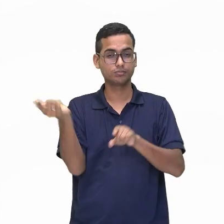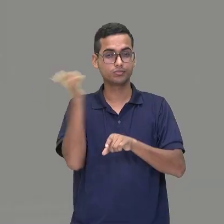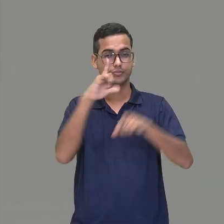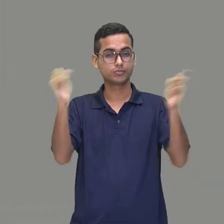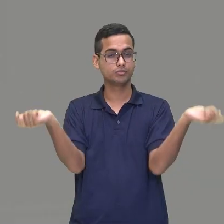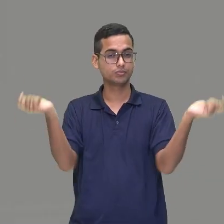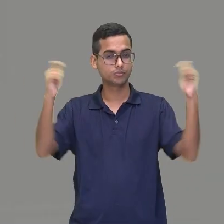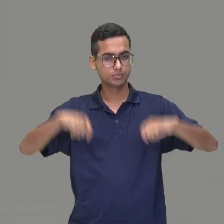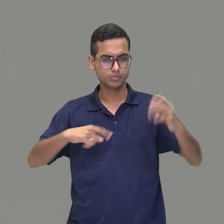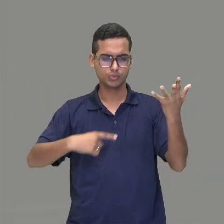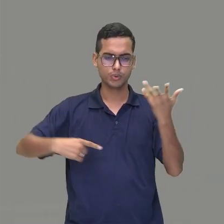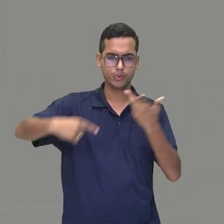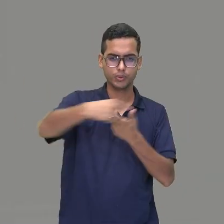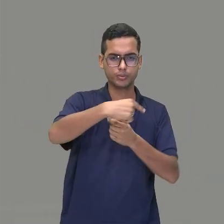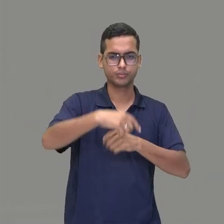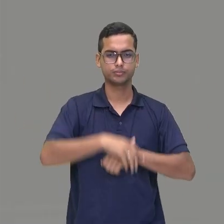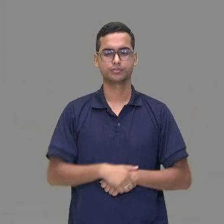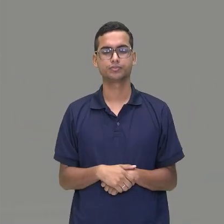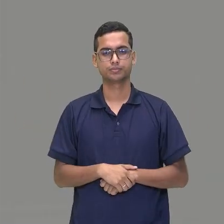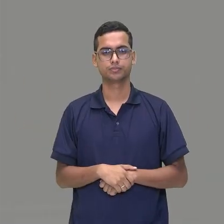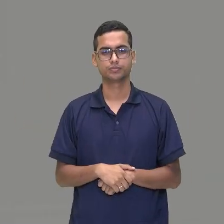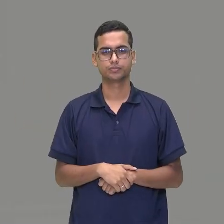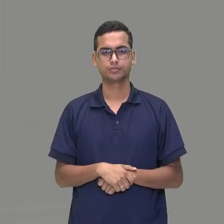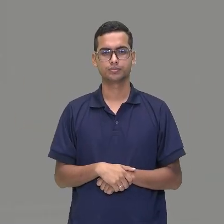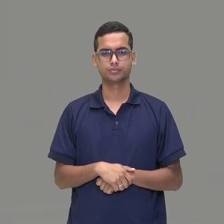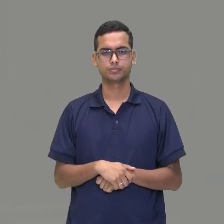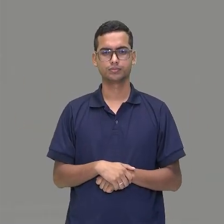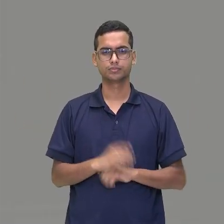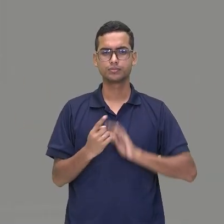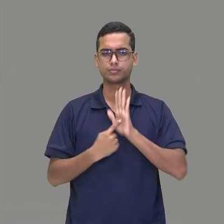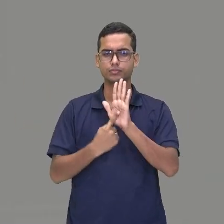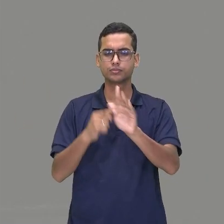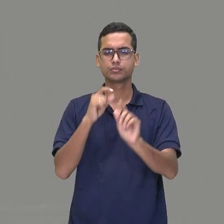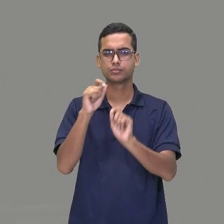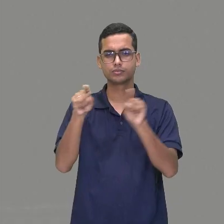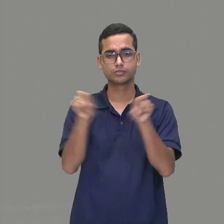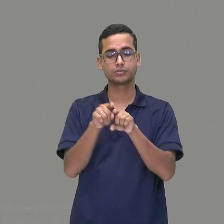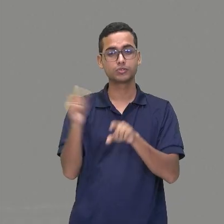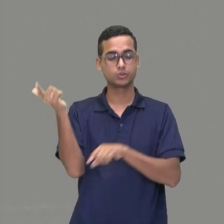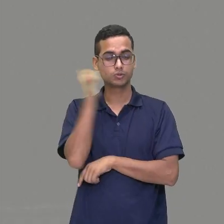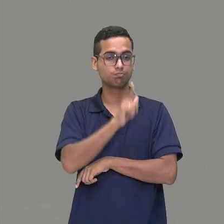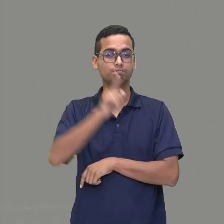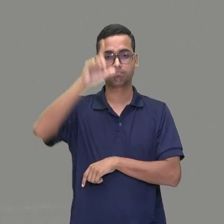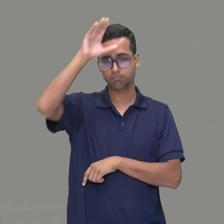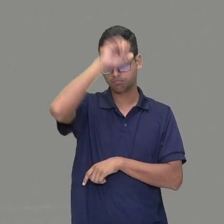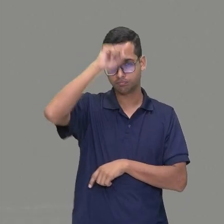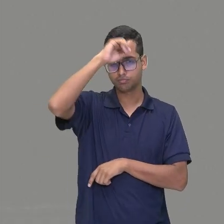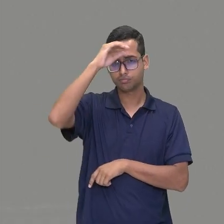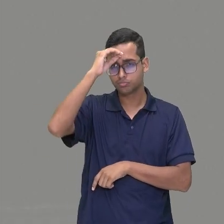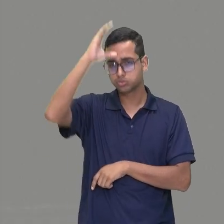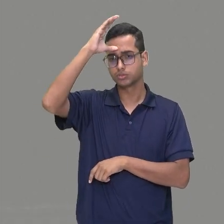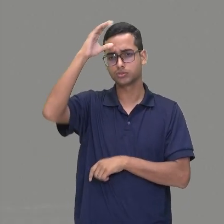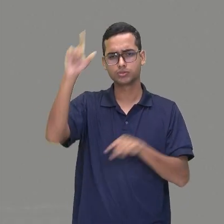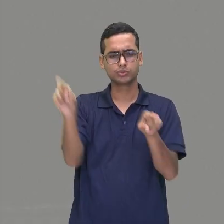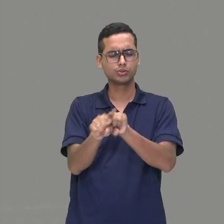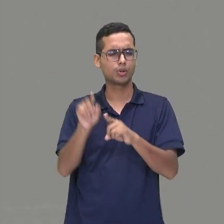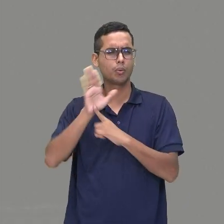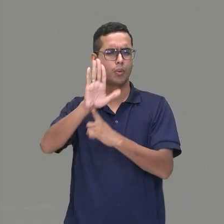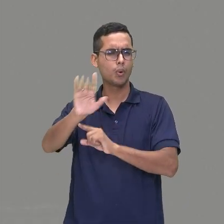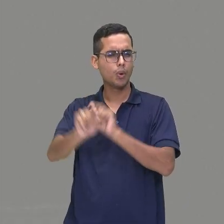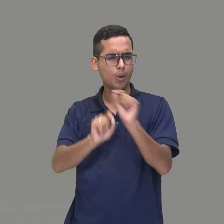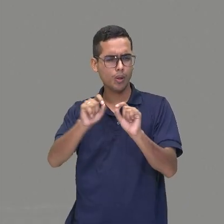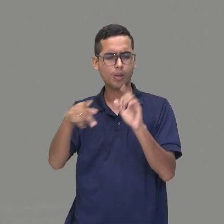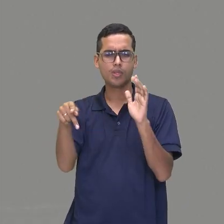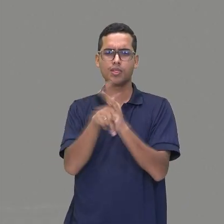possibilidades. E aí nos mostra o quê? Que eu consigo aprender, não só trazendo a questão